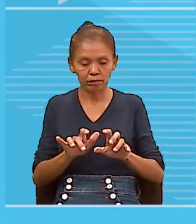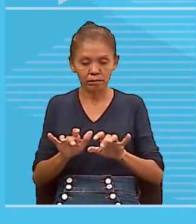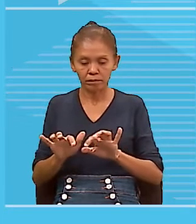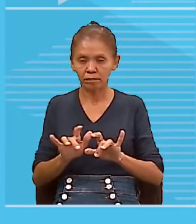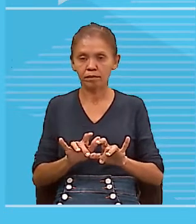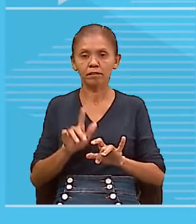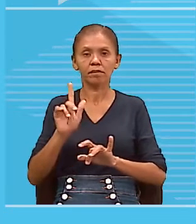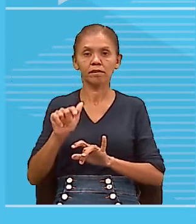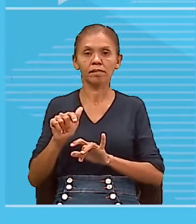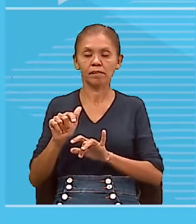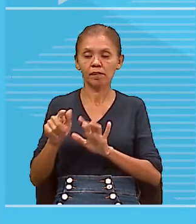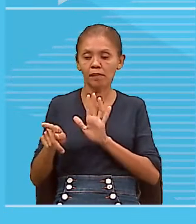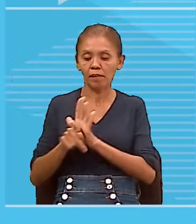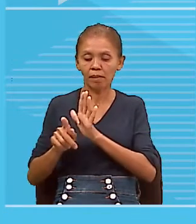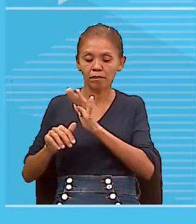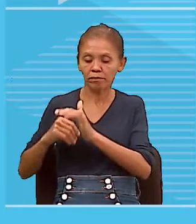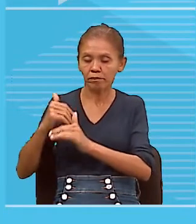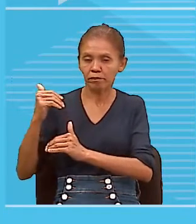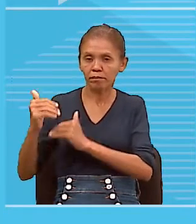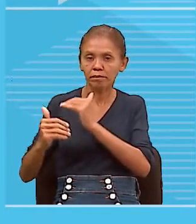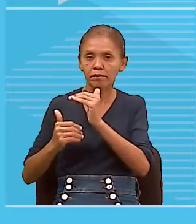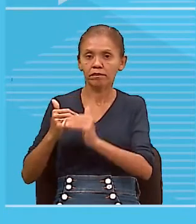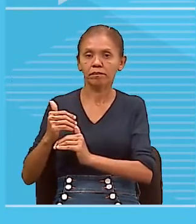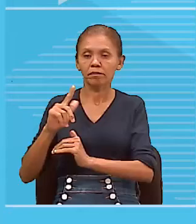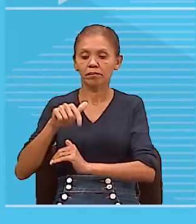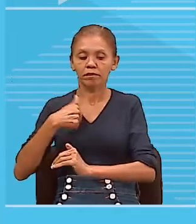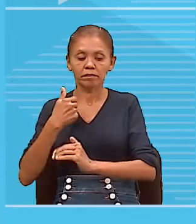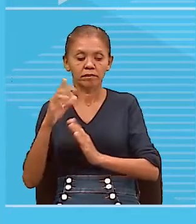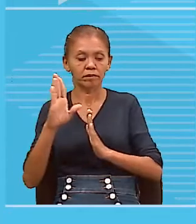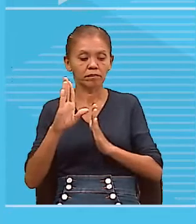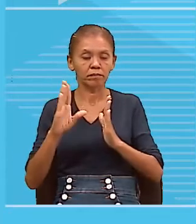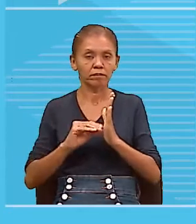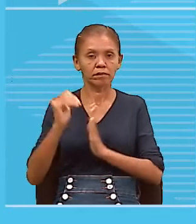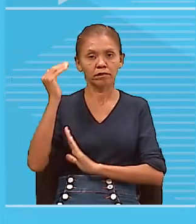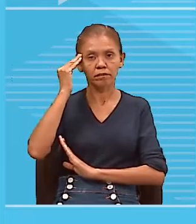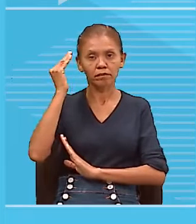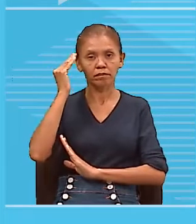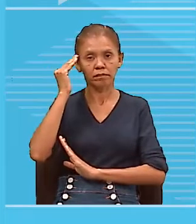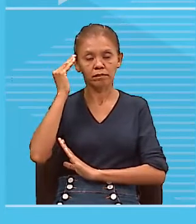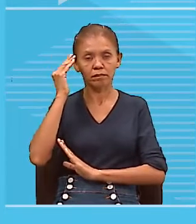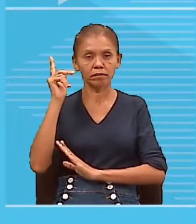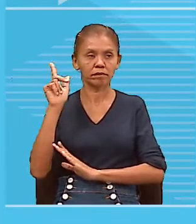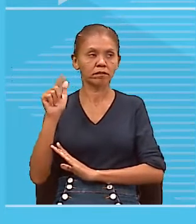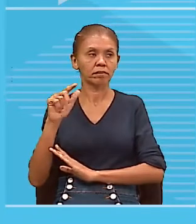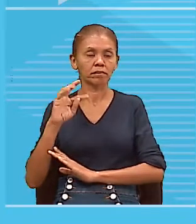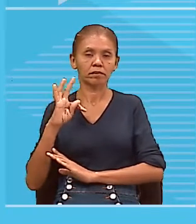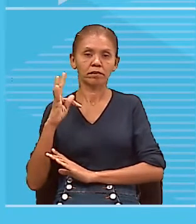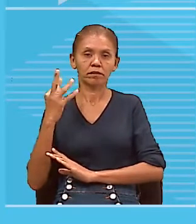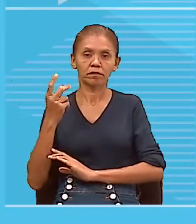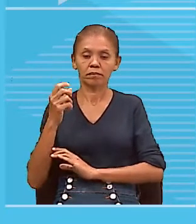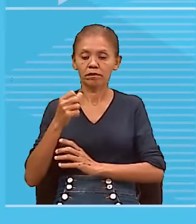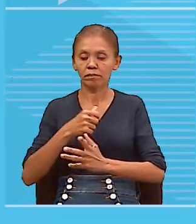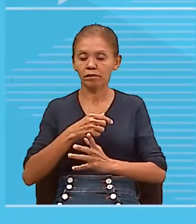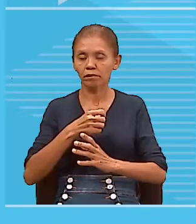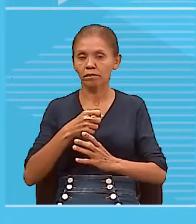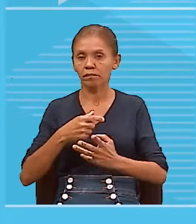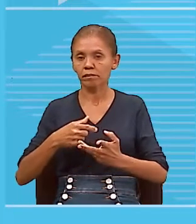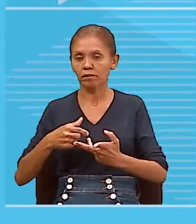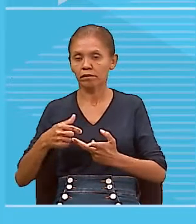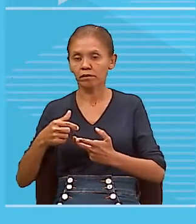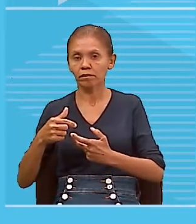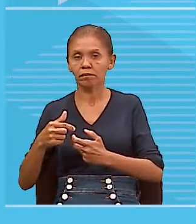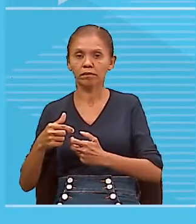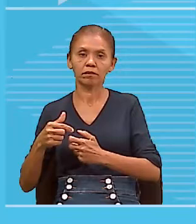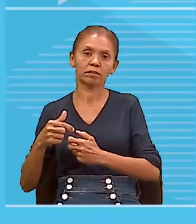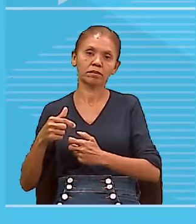porque a gente entende né Desse conteúdo dessa temática de evolução todos os aspectos biológicos da